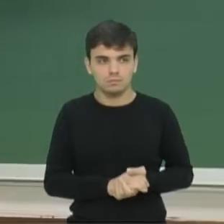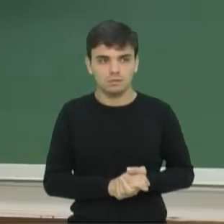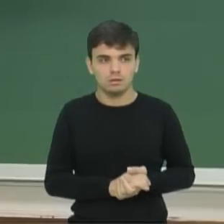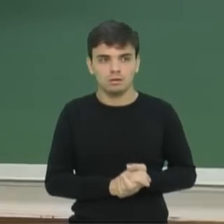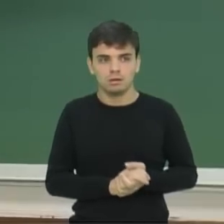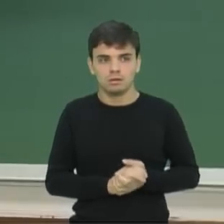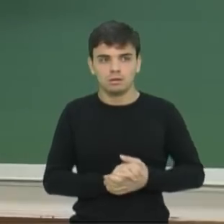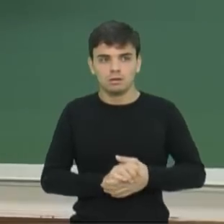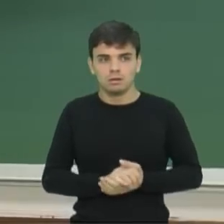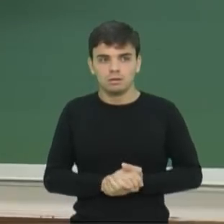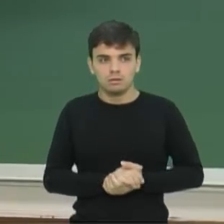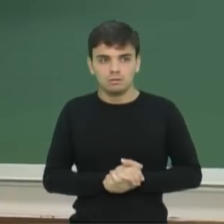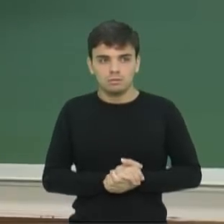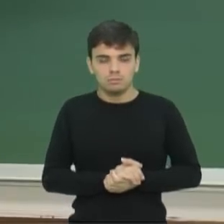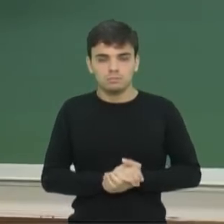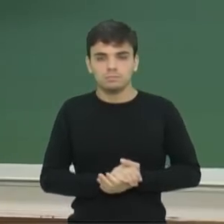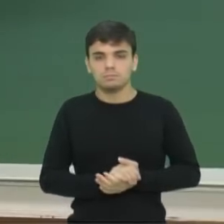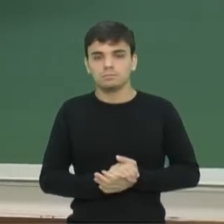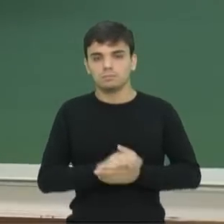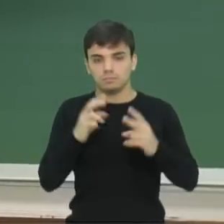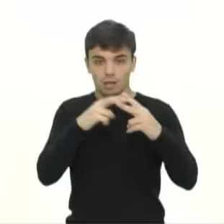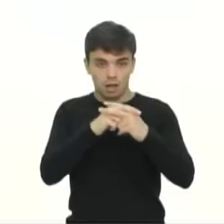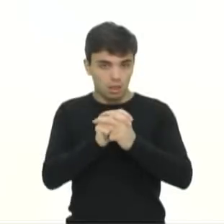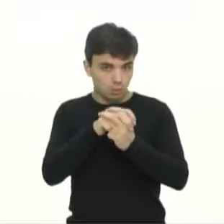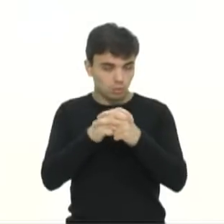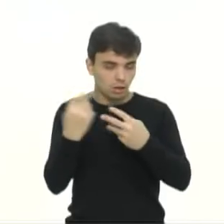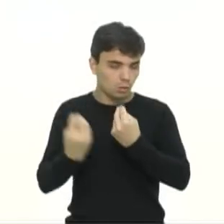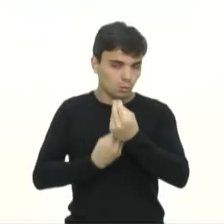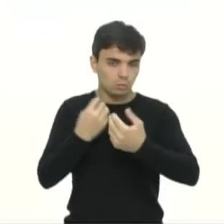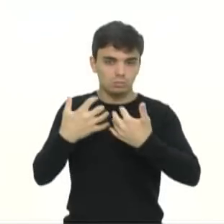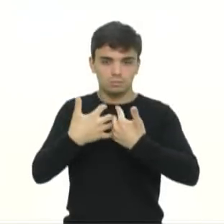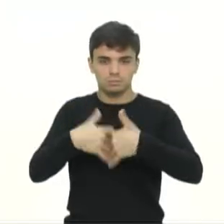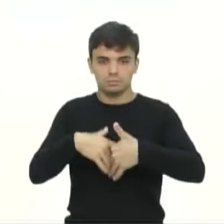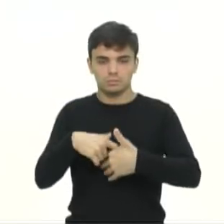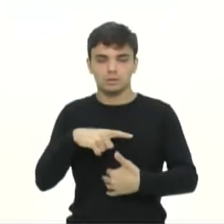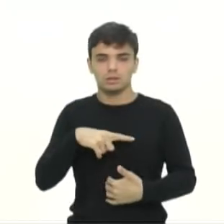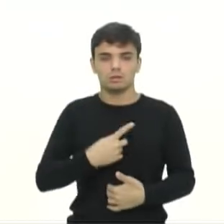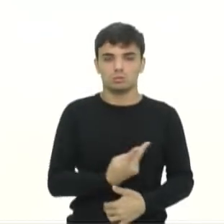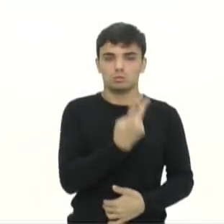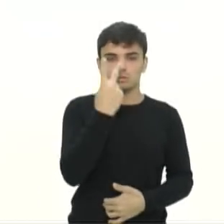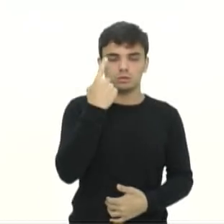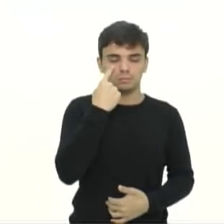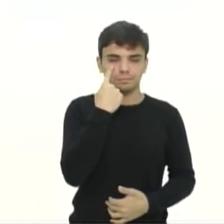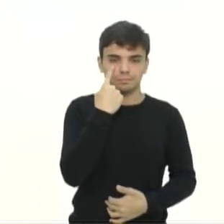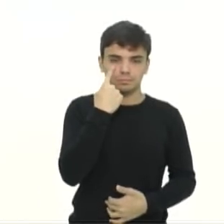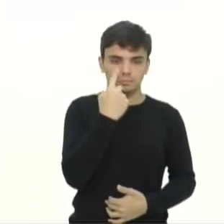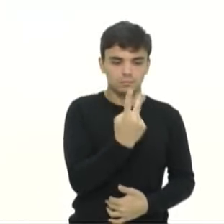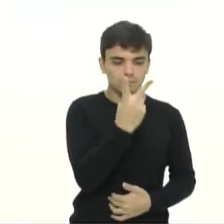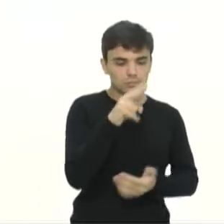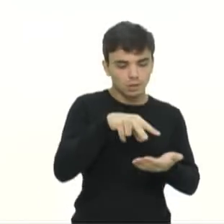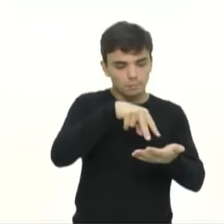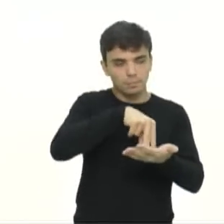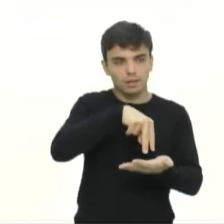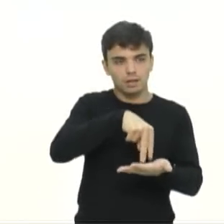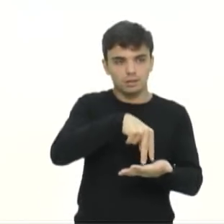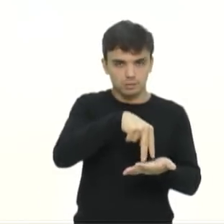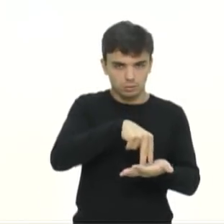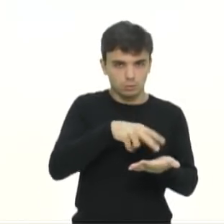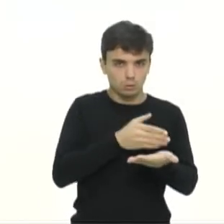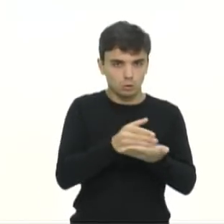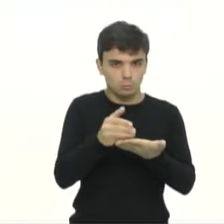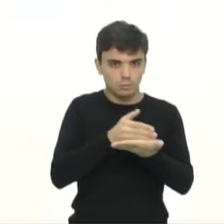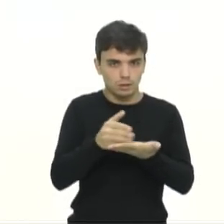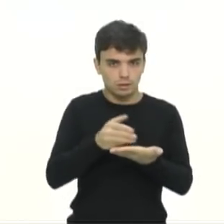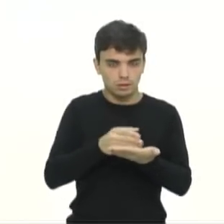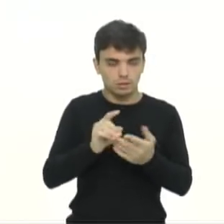Então como que funciona a luta? A luta tem sempre 2 fases. Ela começa em pé, que é chamada de tachuasa, na qual o objetivo